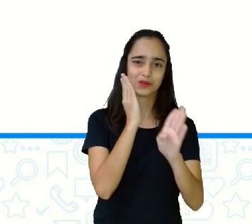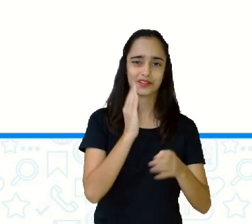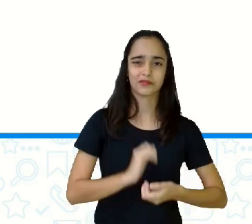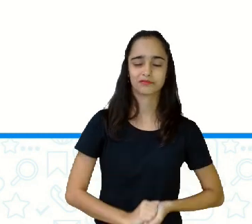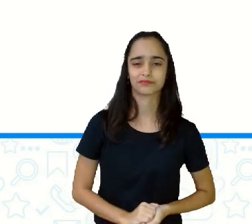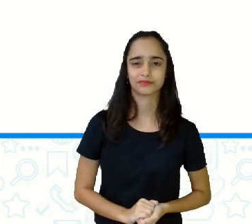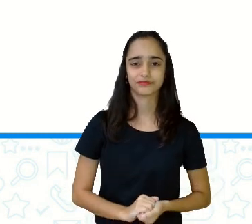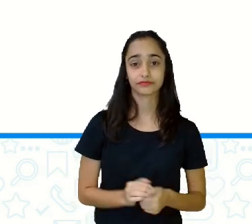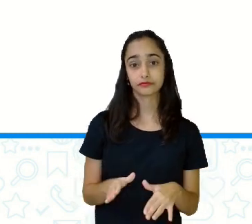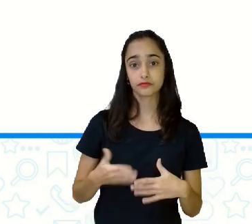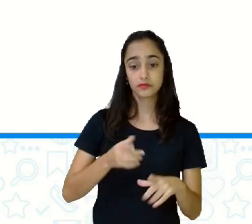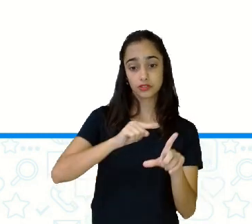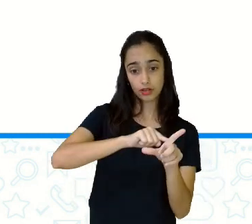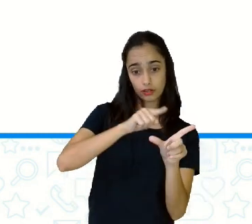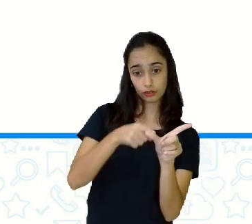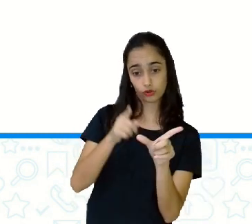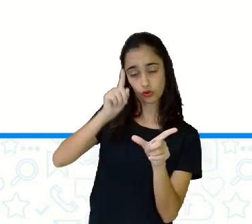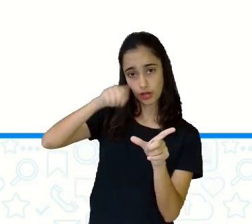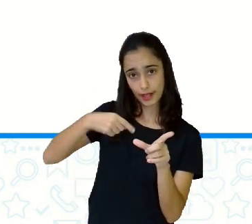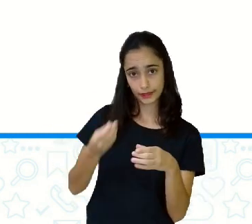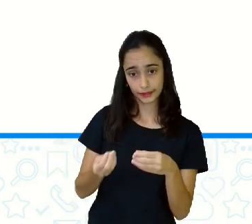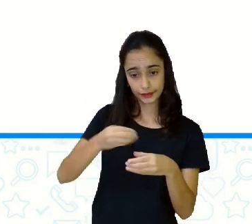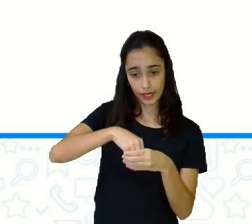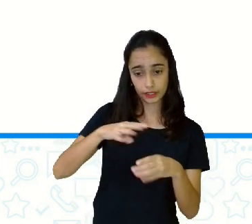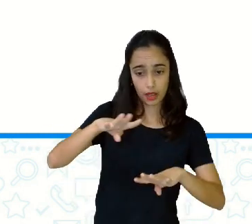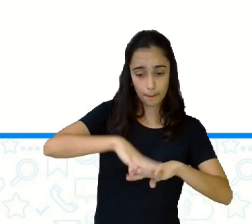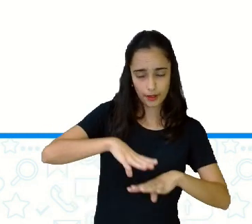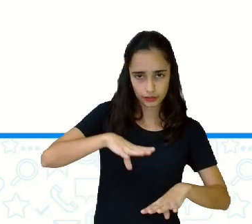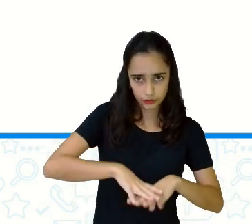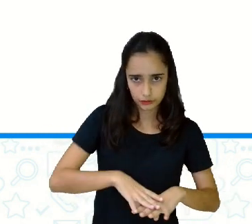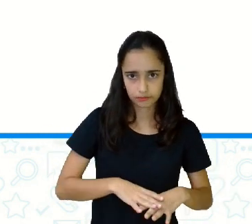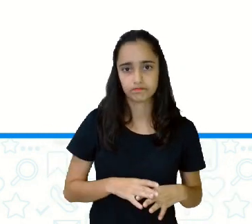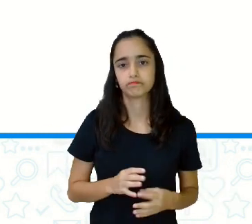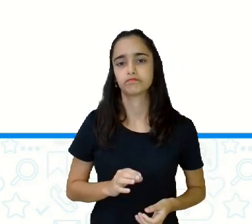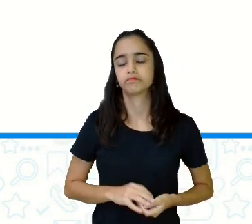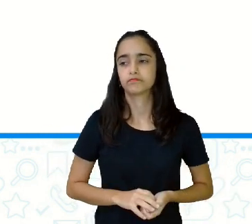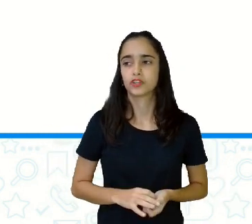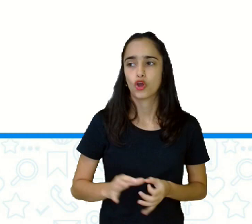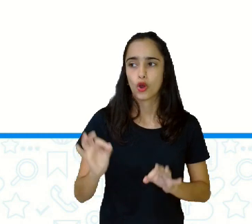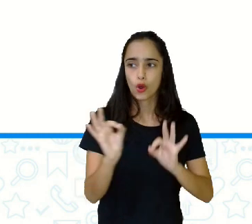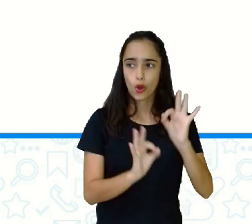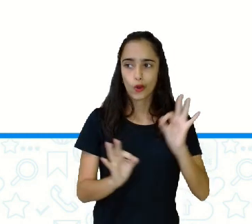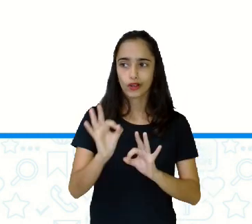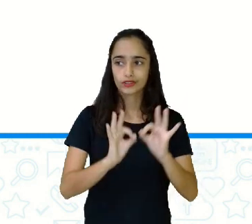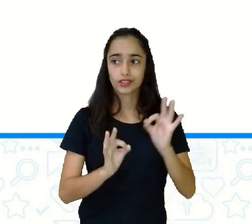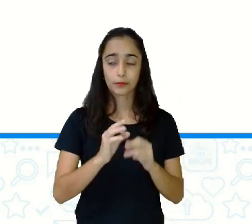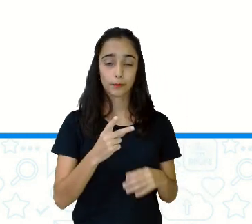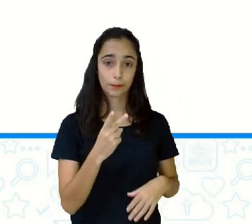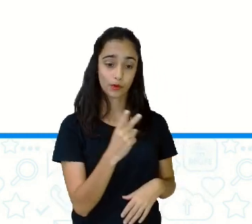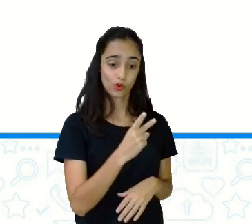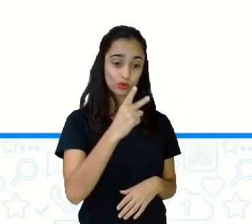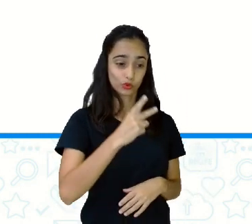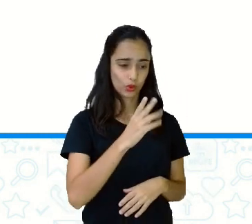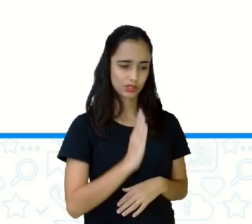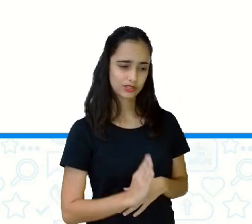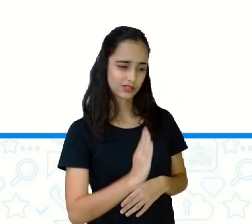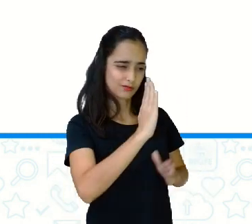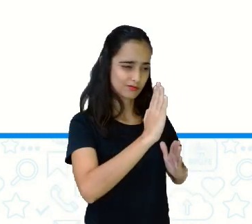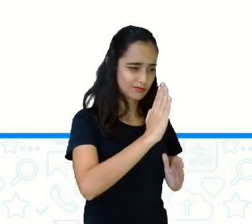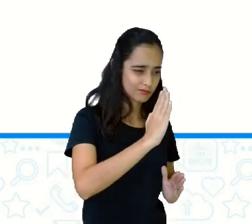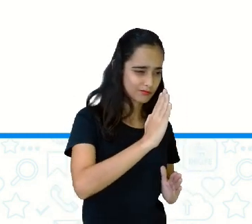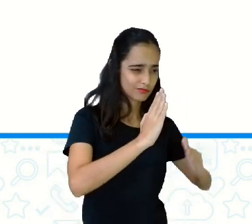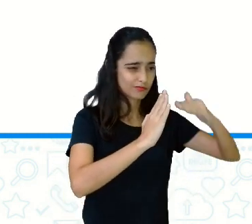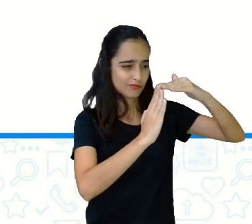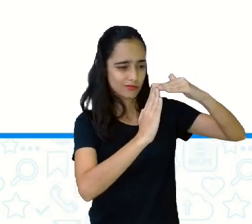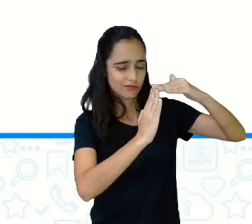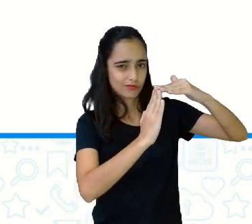Ângulo é a figura geométrica formada por duas, eu falei segmento, né? Mas é semirreta de